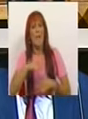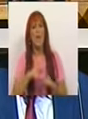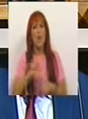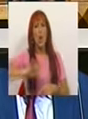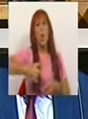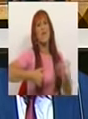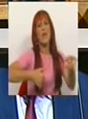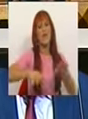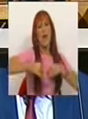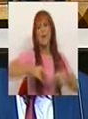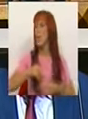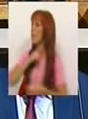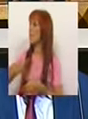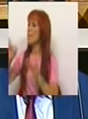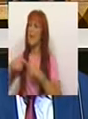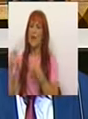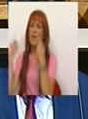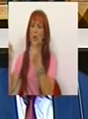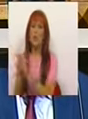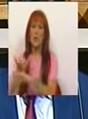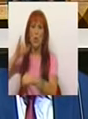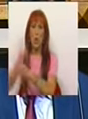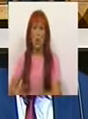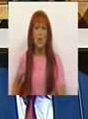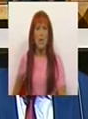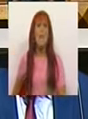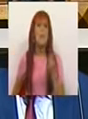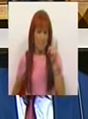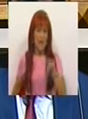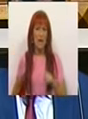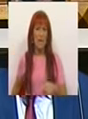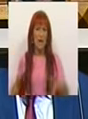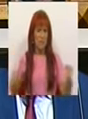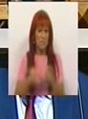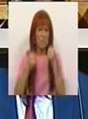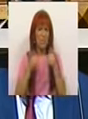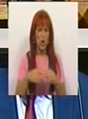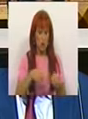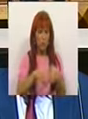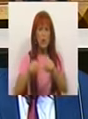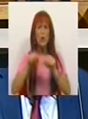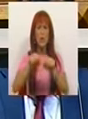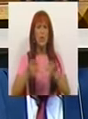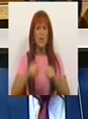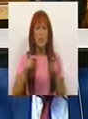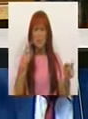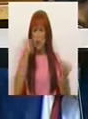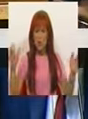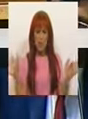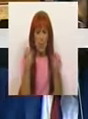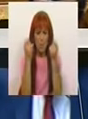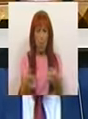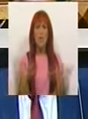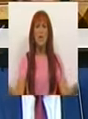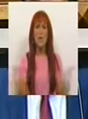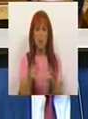aos verdes do que permitir mais investimento para o setor. Mas são também uma afronta aos territórios de baixa densidade,